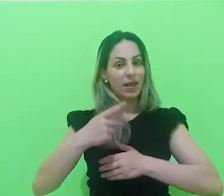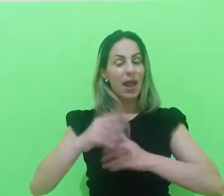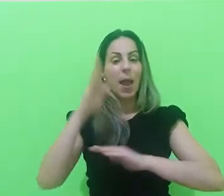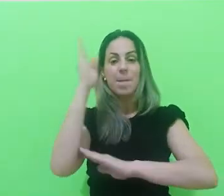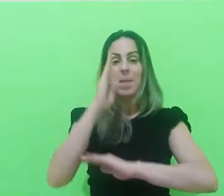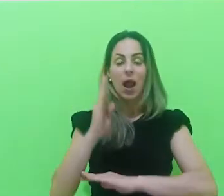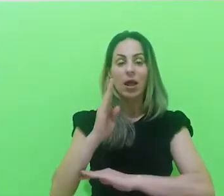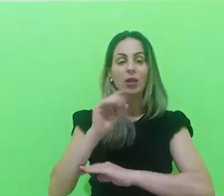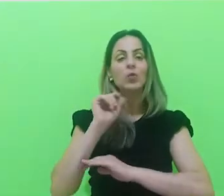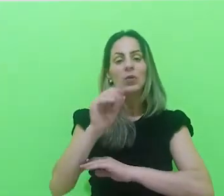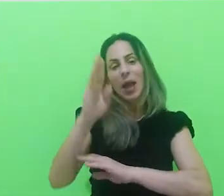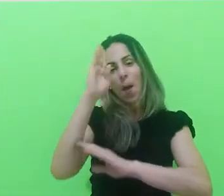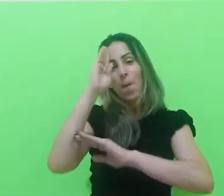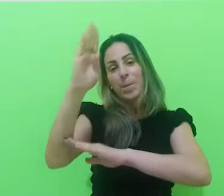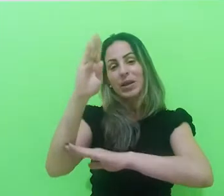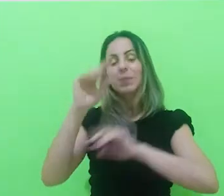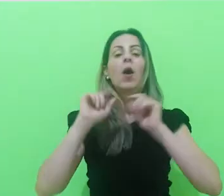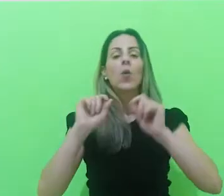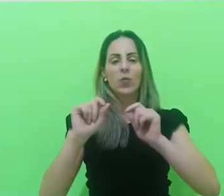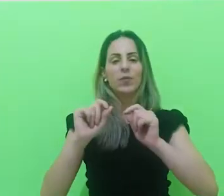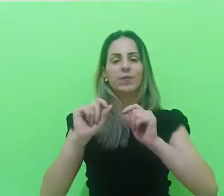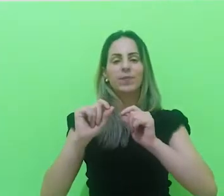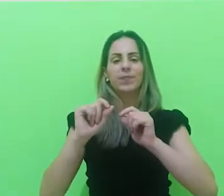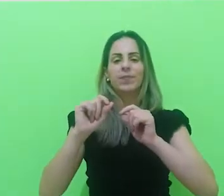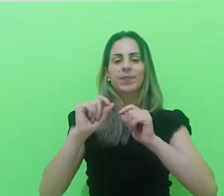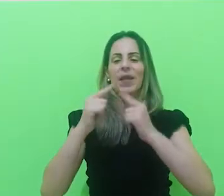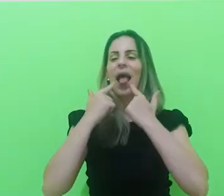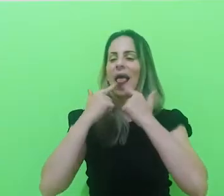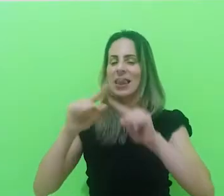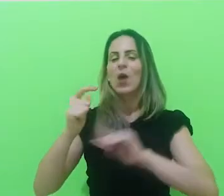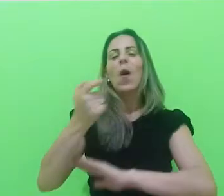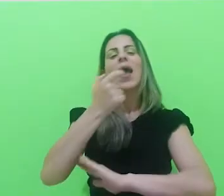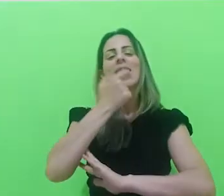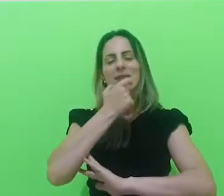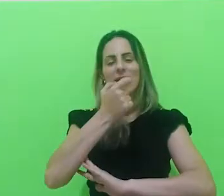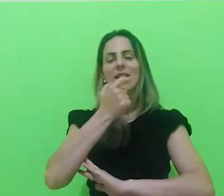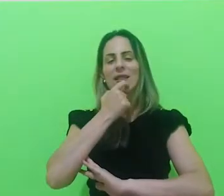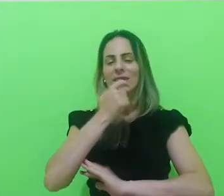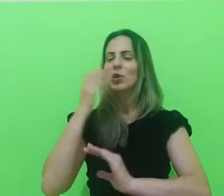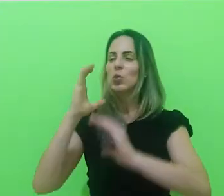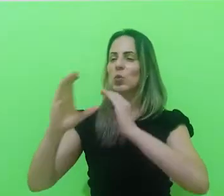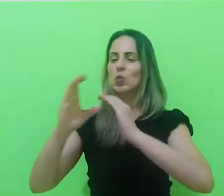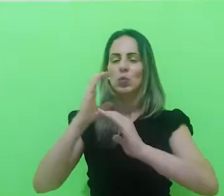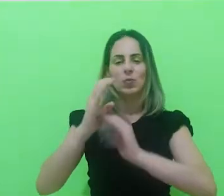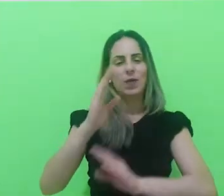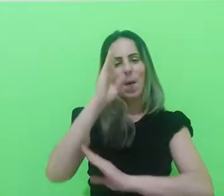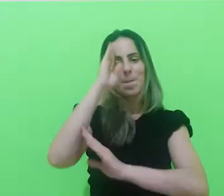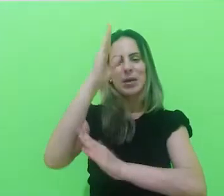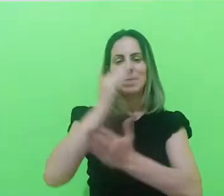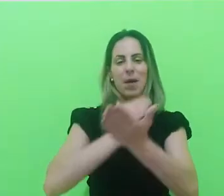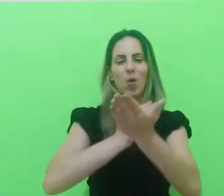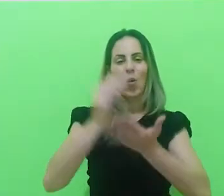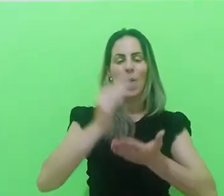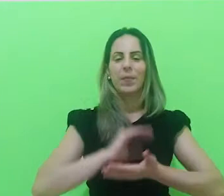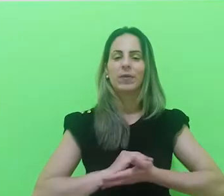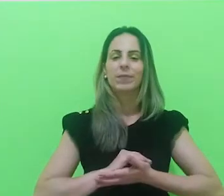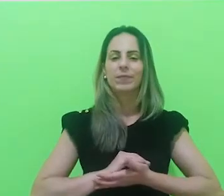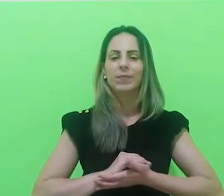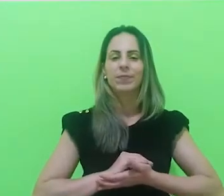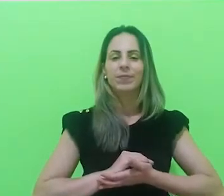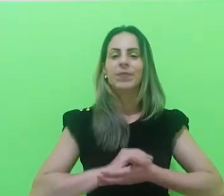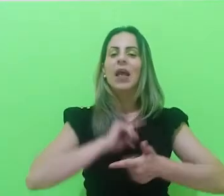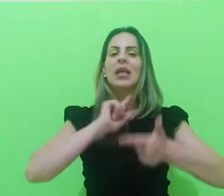qual é o ponto principal? Falar o inglês fluentemente. Esse é o pontapé inicial para tudo. Segundo ponto